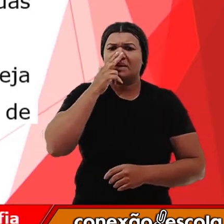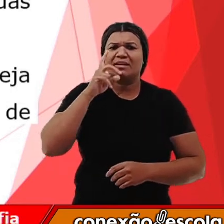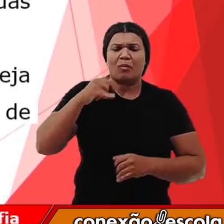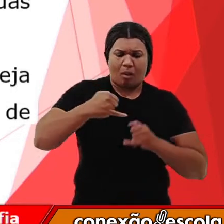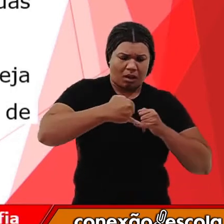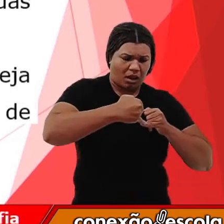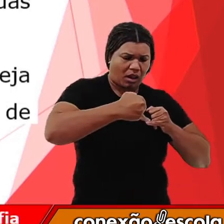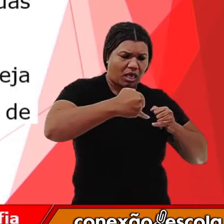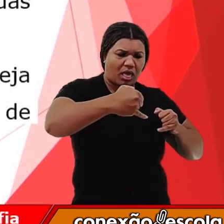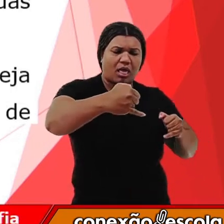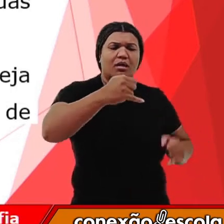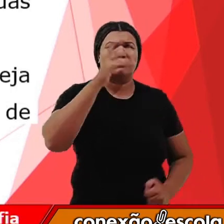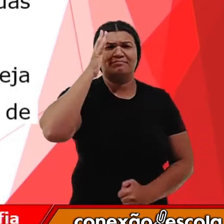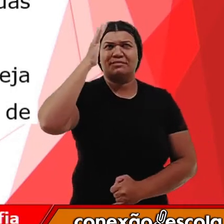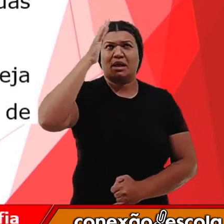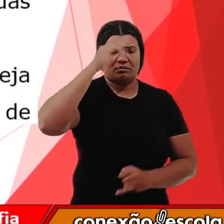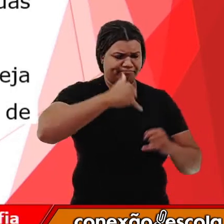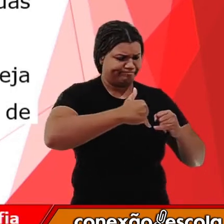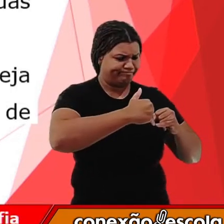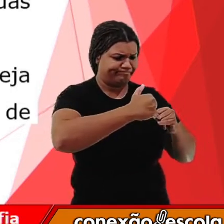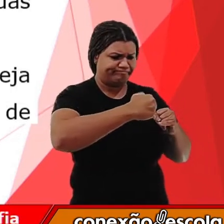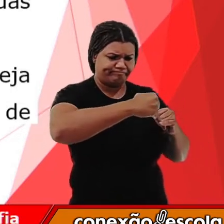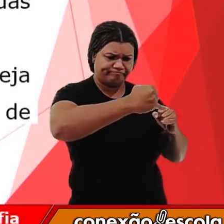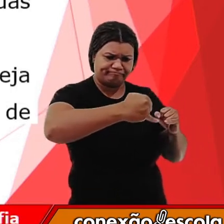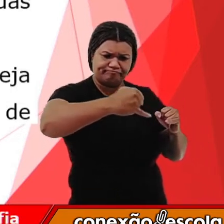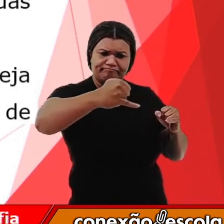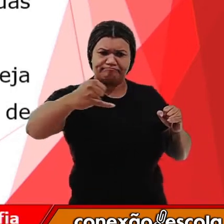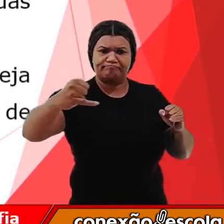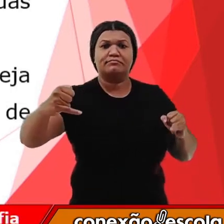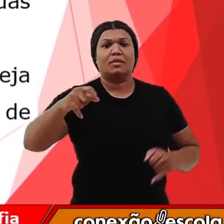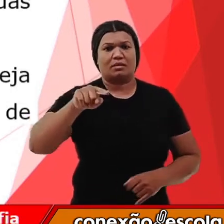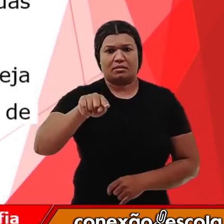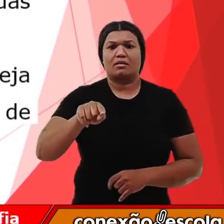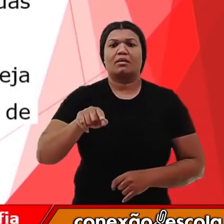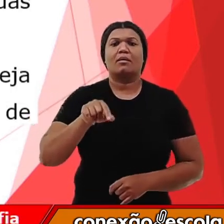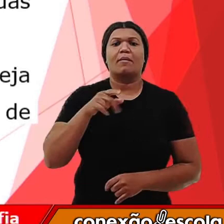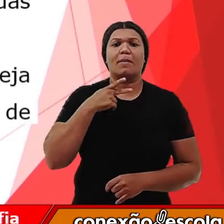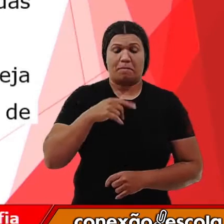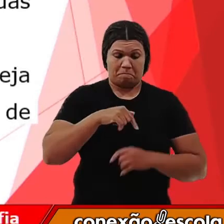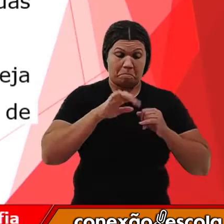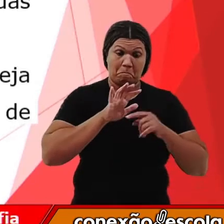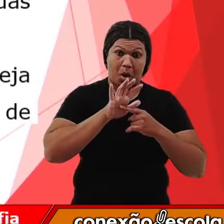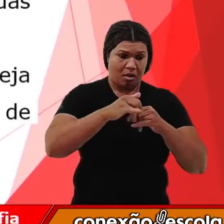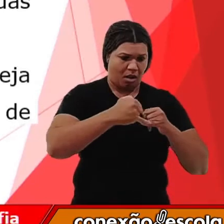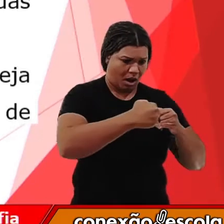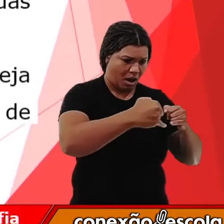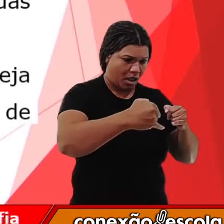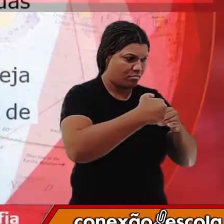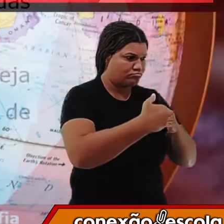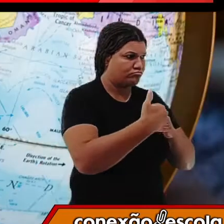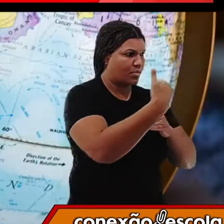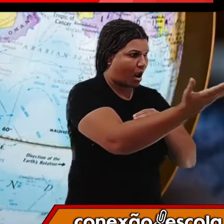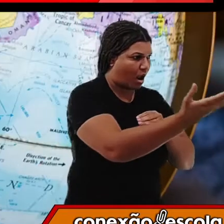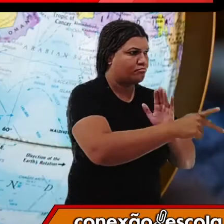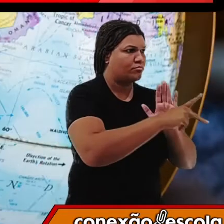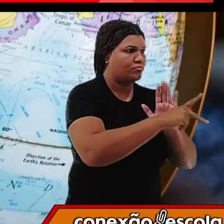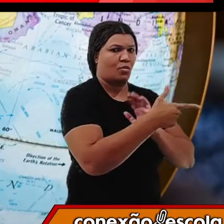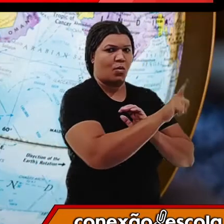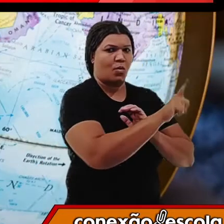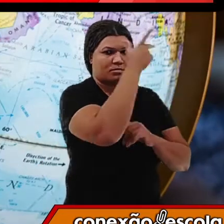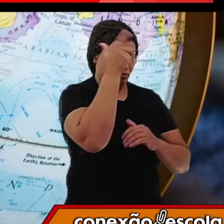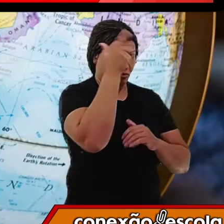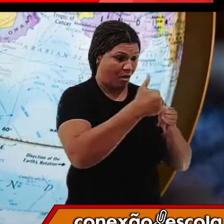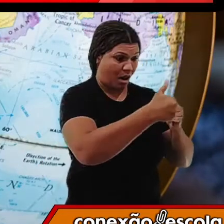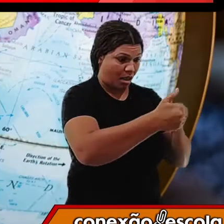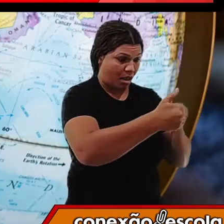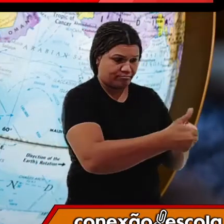imaginária sobre o território e determinar que aquela linha para lá é território de alguém e dessa linha para cá